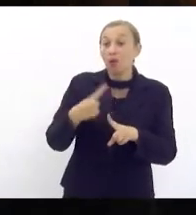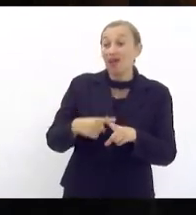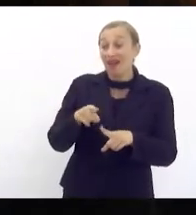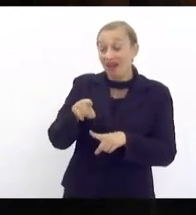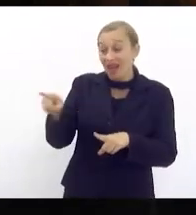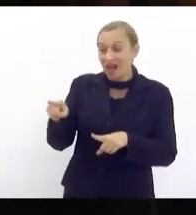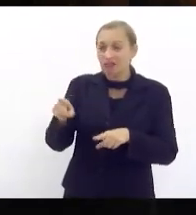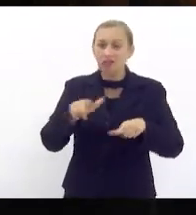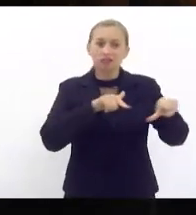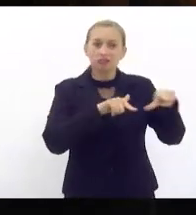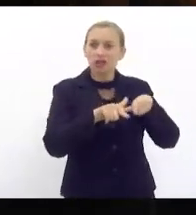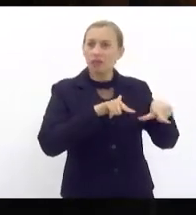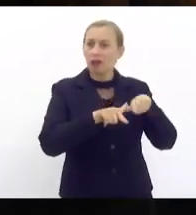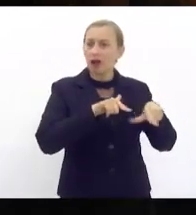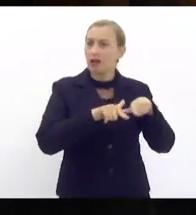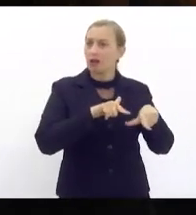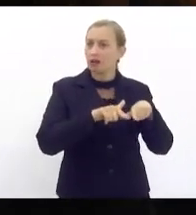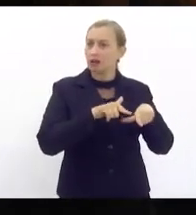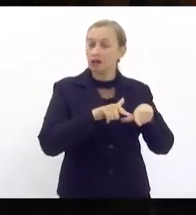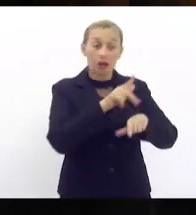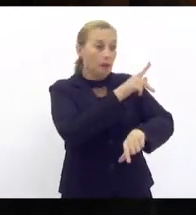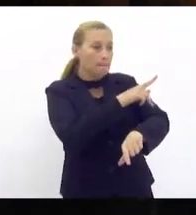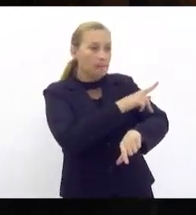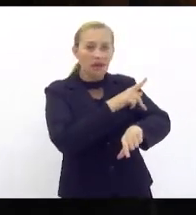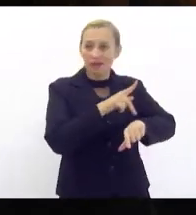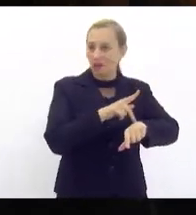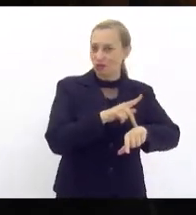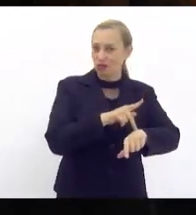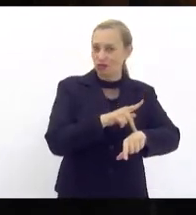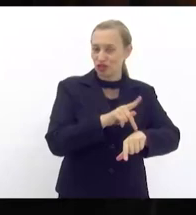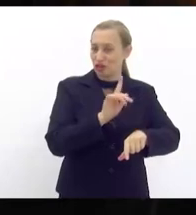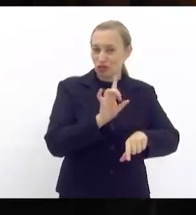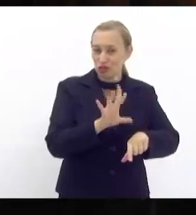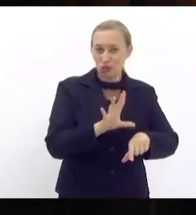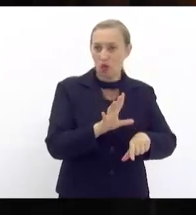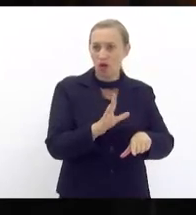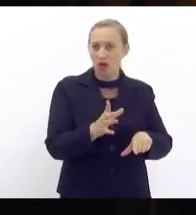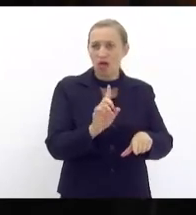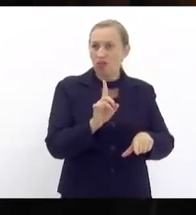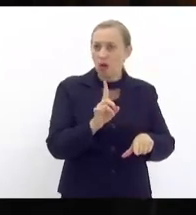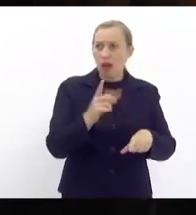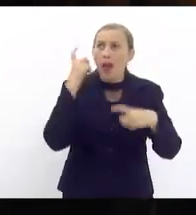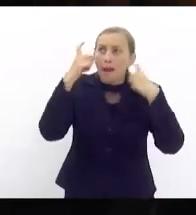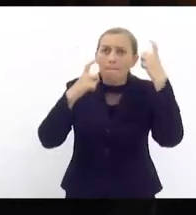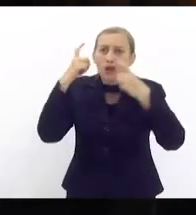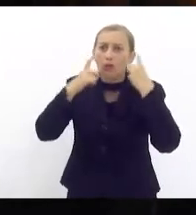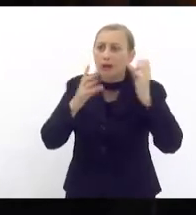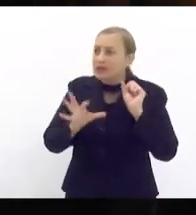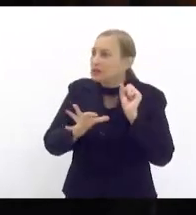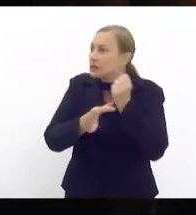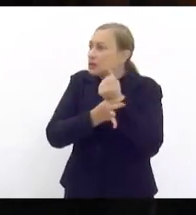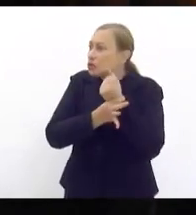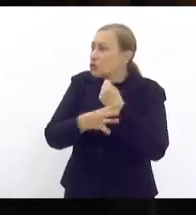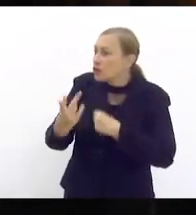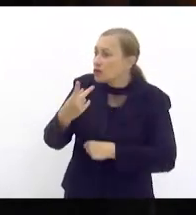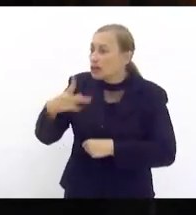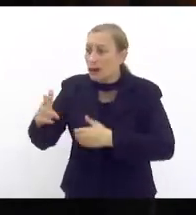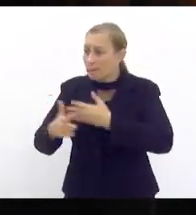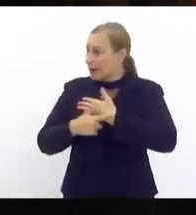trabalhando a pedagogia em si não deveria ser uma preocupação concretamente